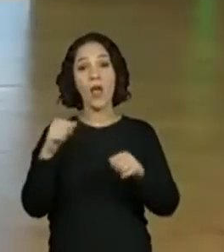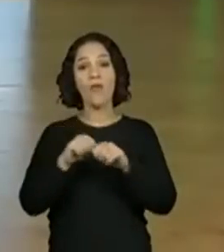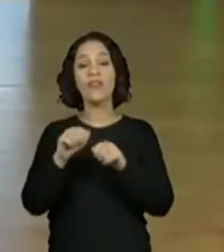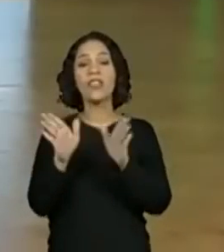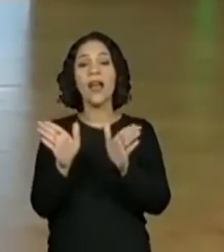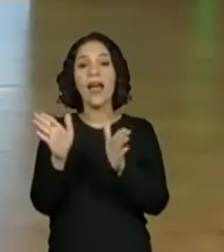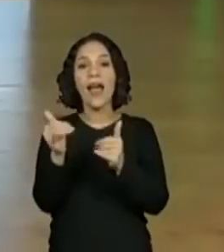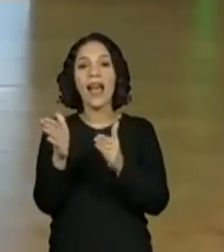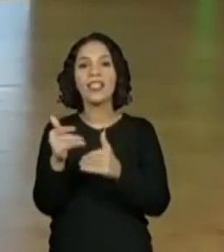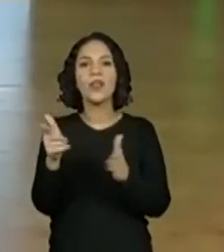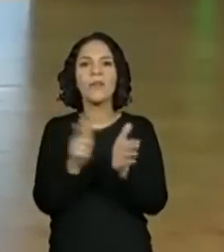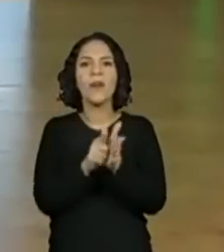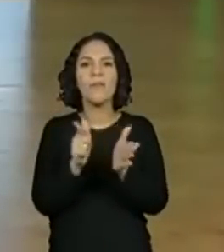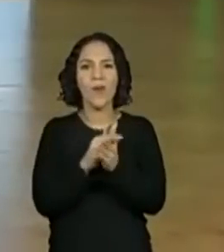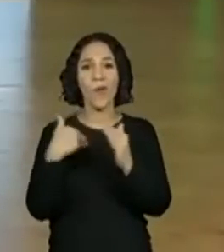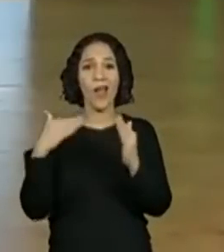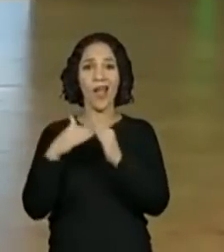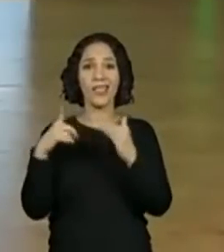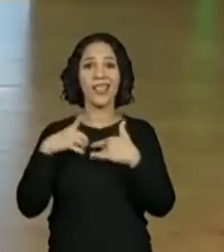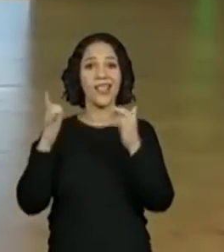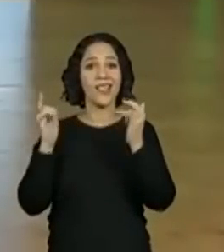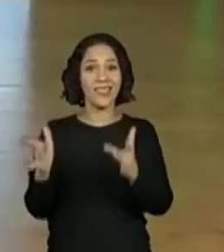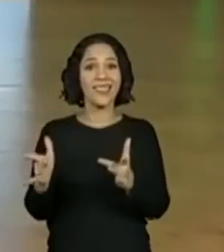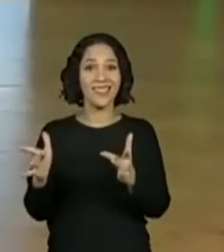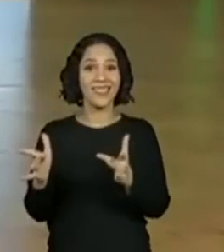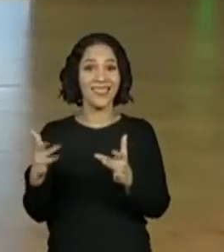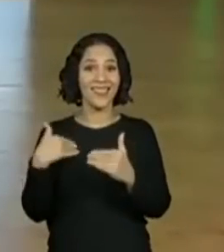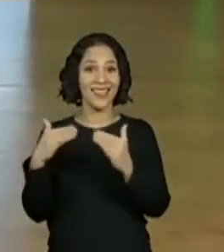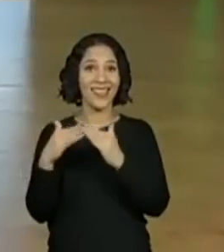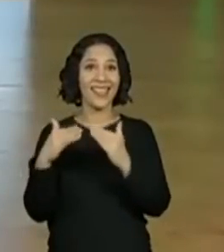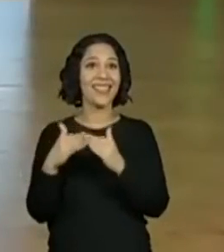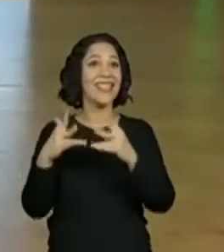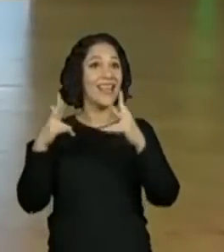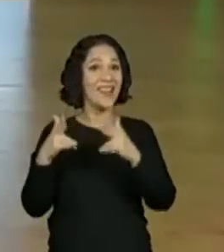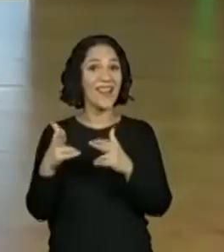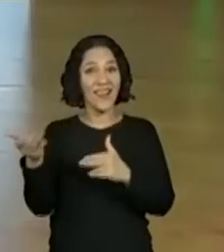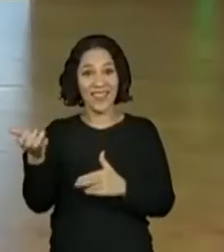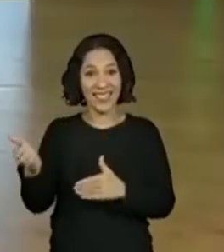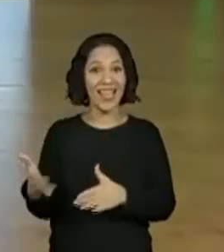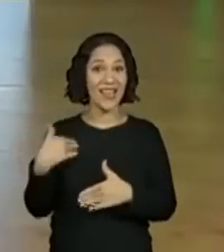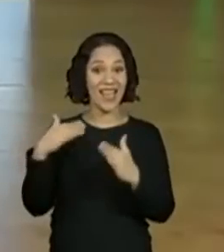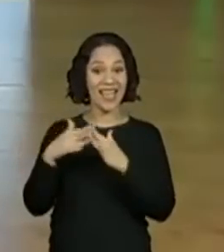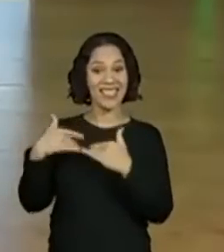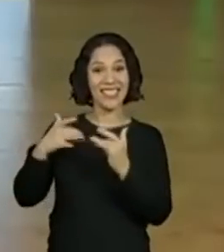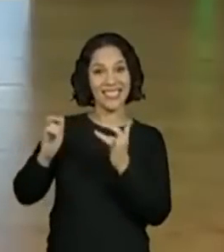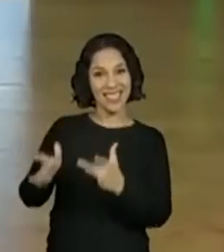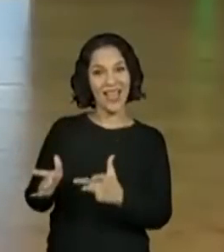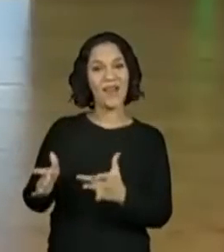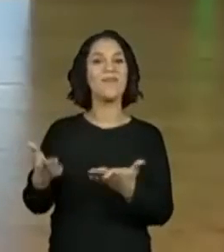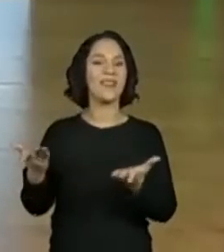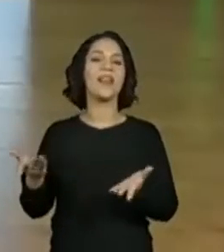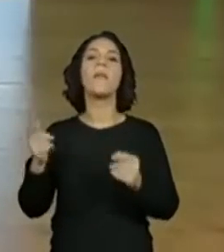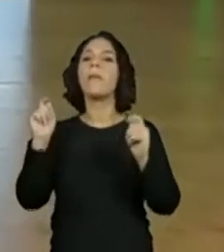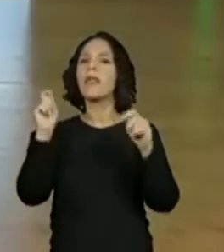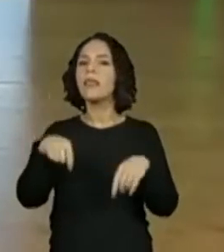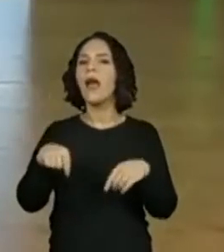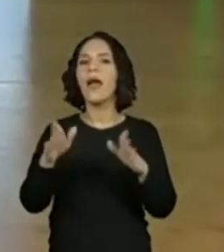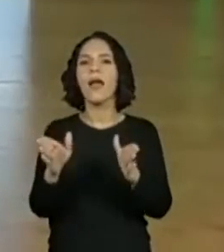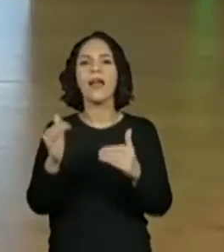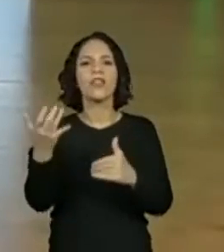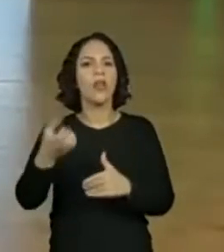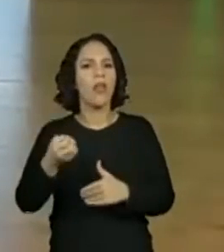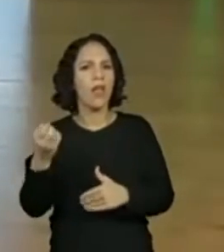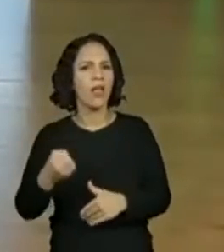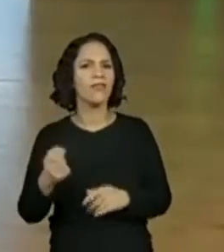de papelão, porque eu tinha uma caixa de papelão exatamente ficou igual lindo. Um dado. É, ficou perfeito. Quadradinha. Verdade.